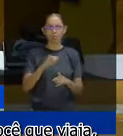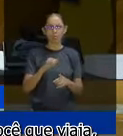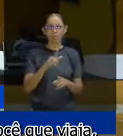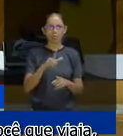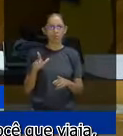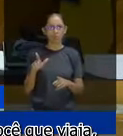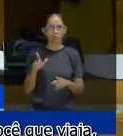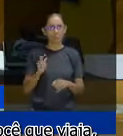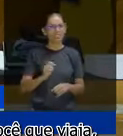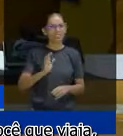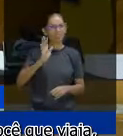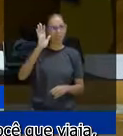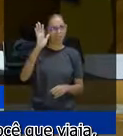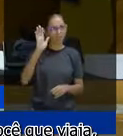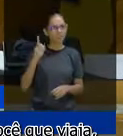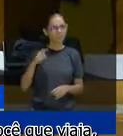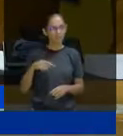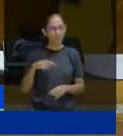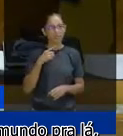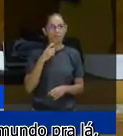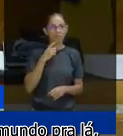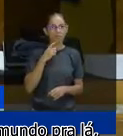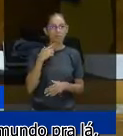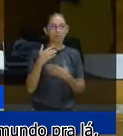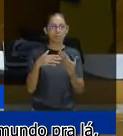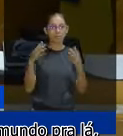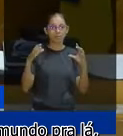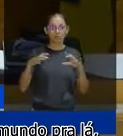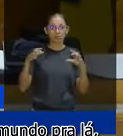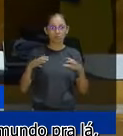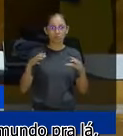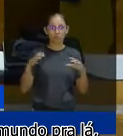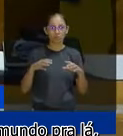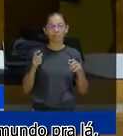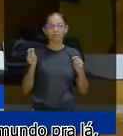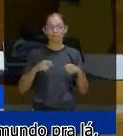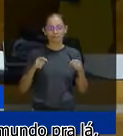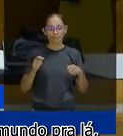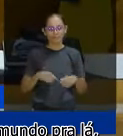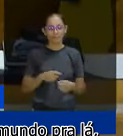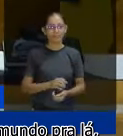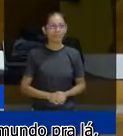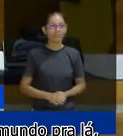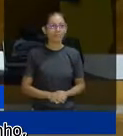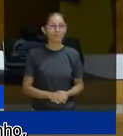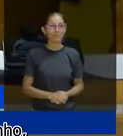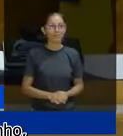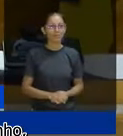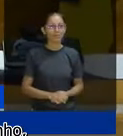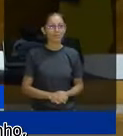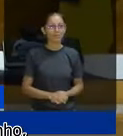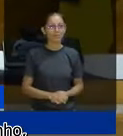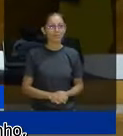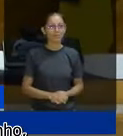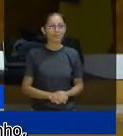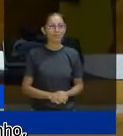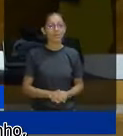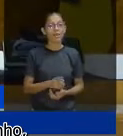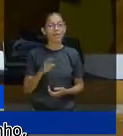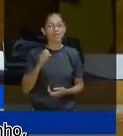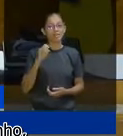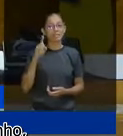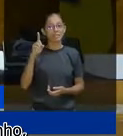Carlos? Você que viaja, é caro, né? O inverno que é barato, senão ia todo mundo para lá para participar viajando. Eu sei que quando é inverno, é